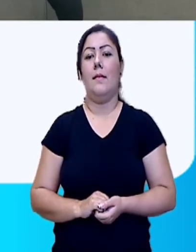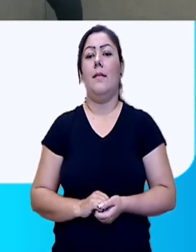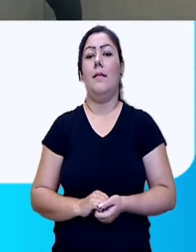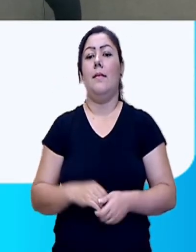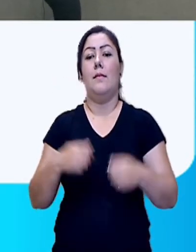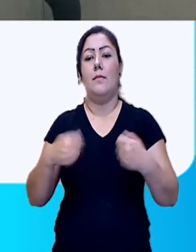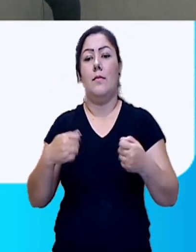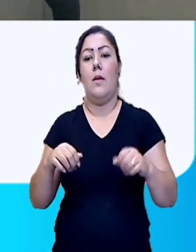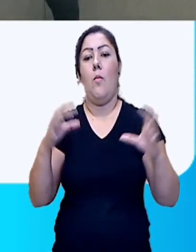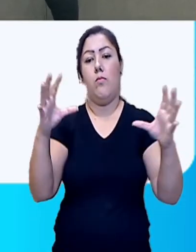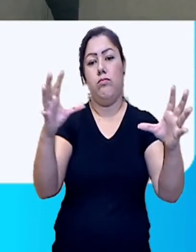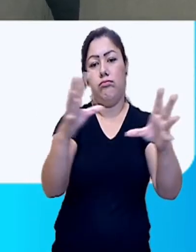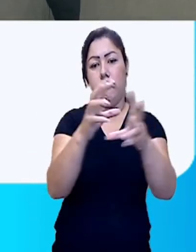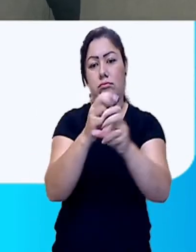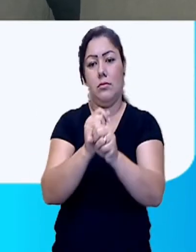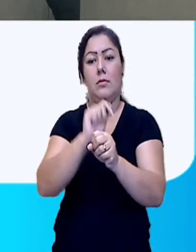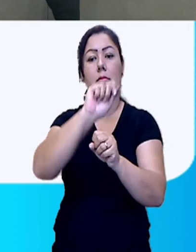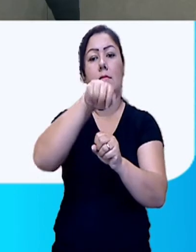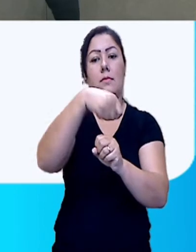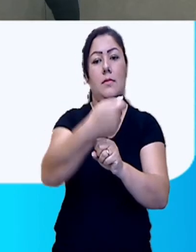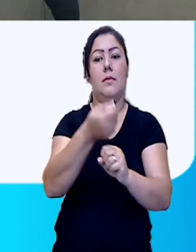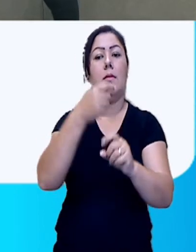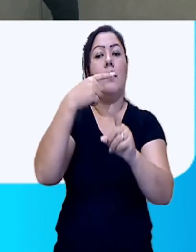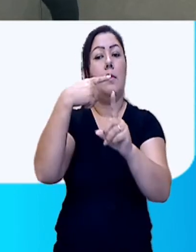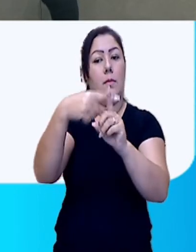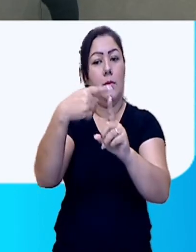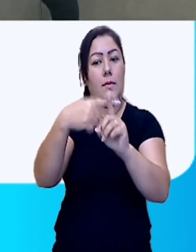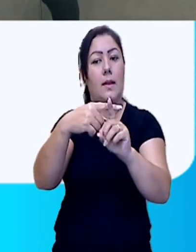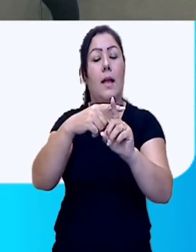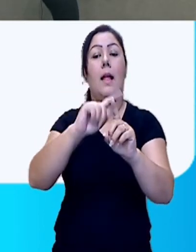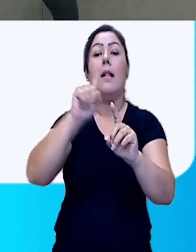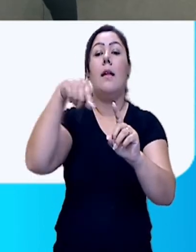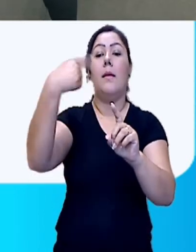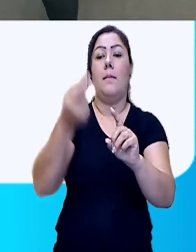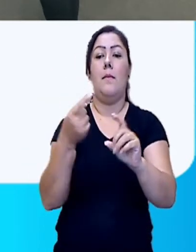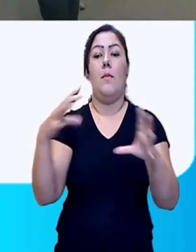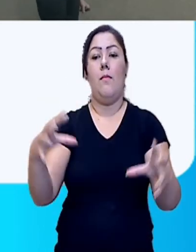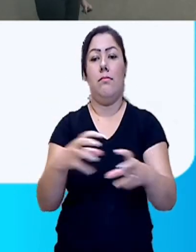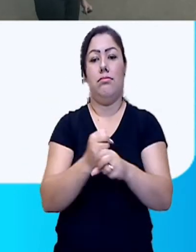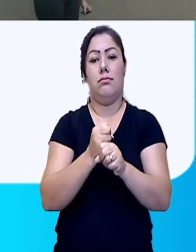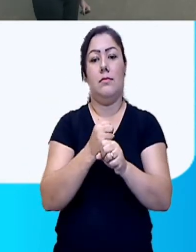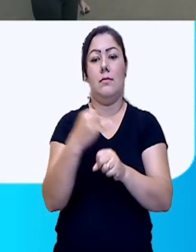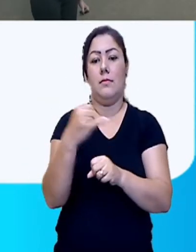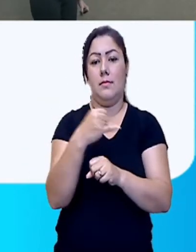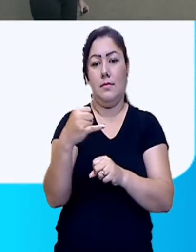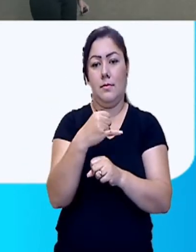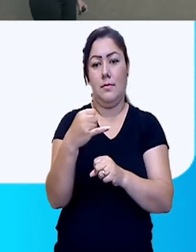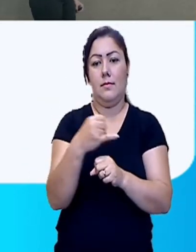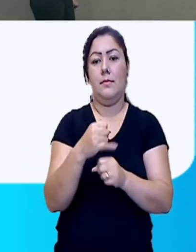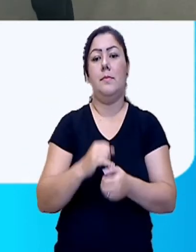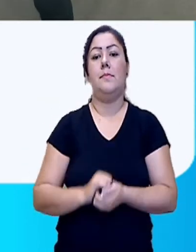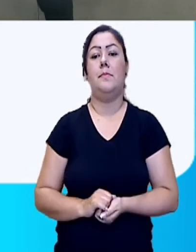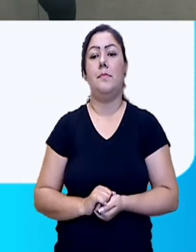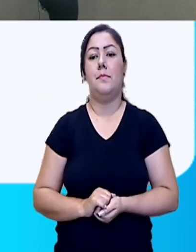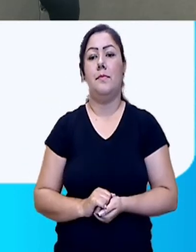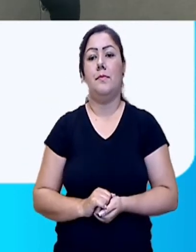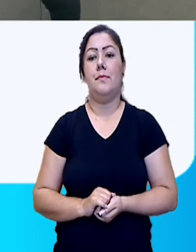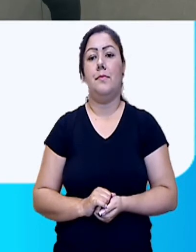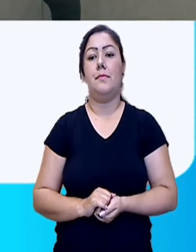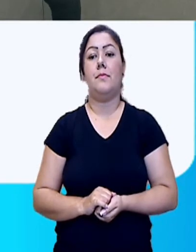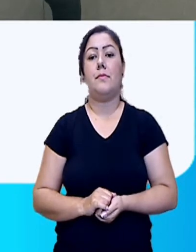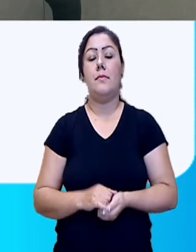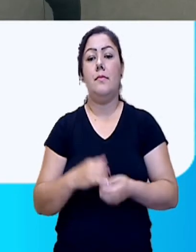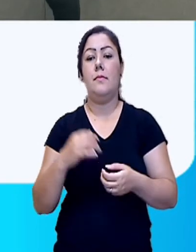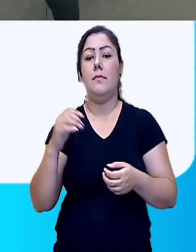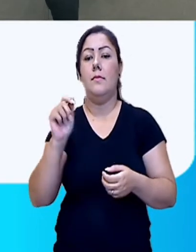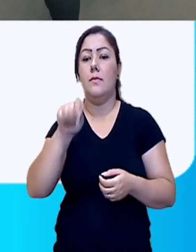juntar todos os sinais positivos e depois juntar todos os sinais negativos. Lembrando que nos sinais